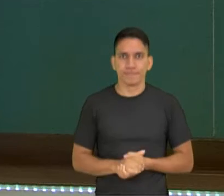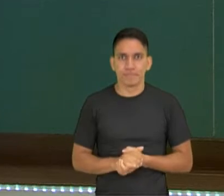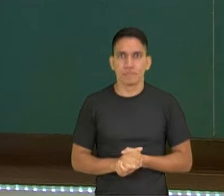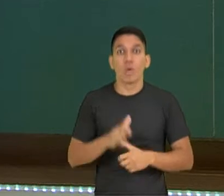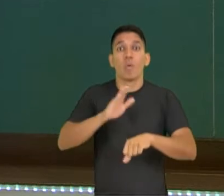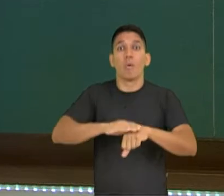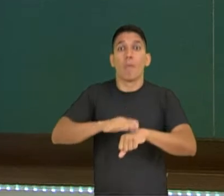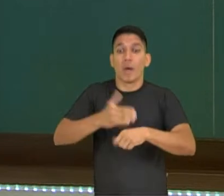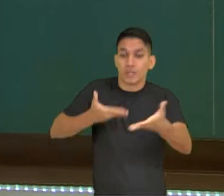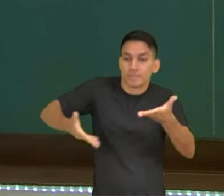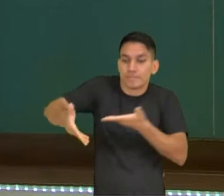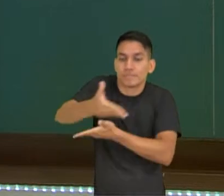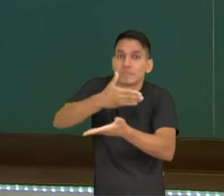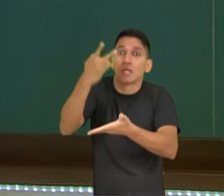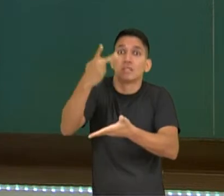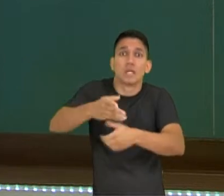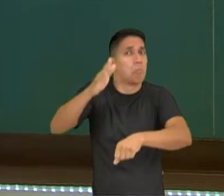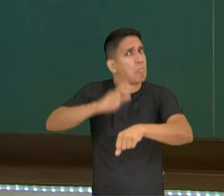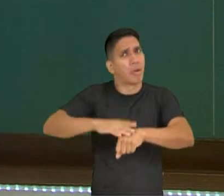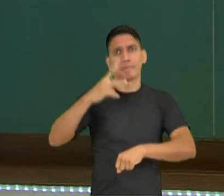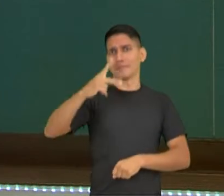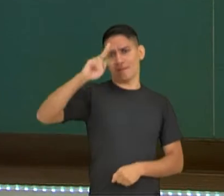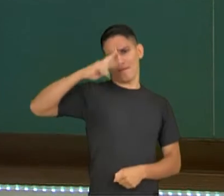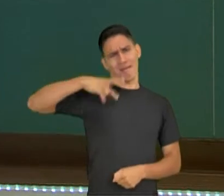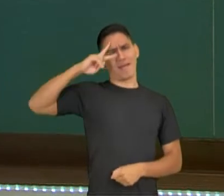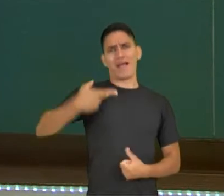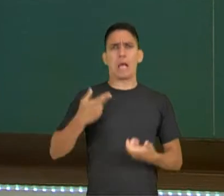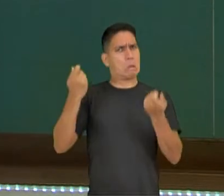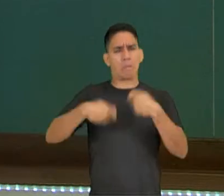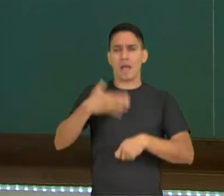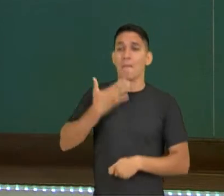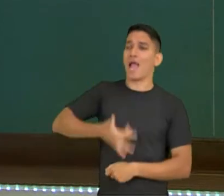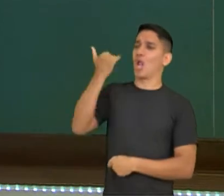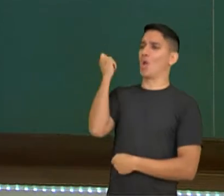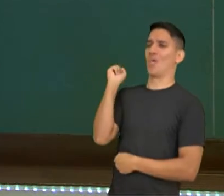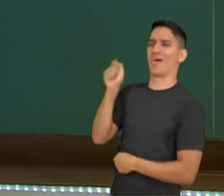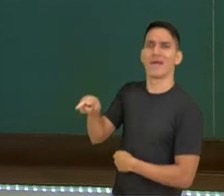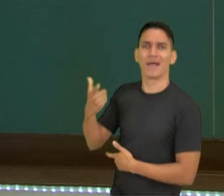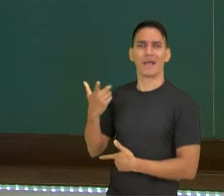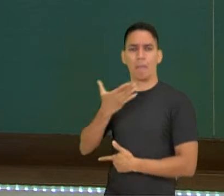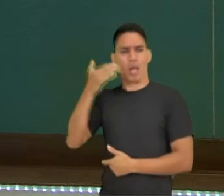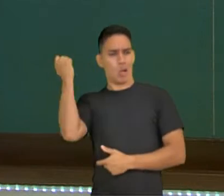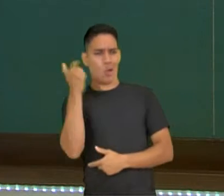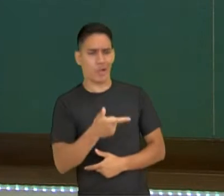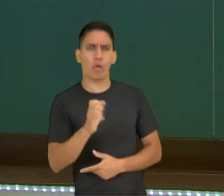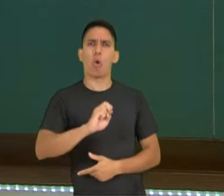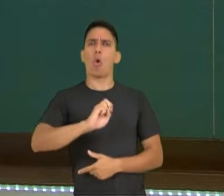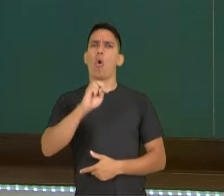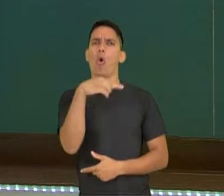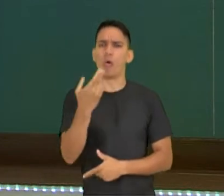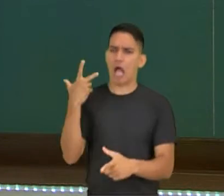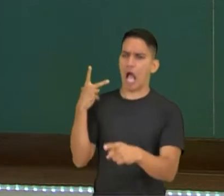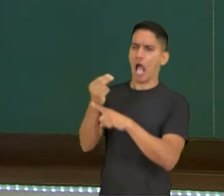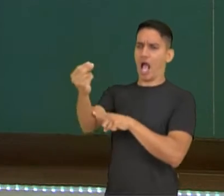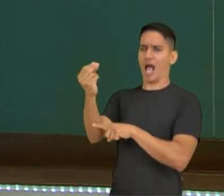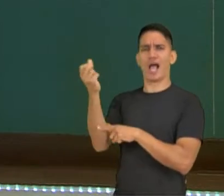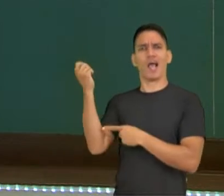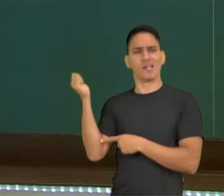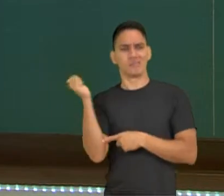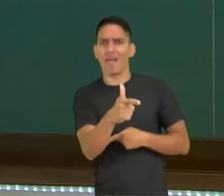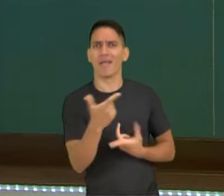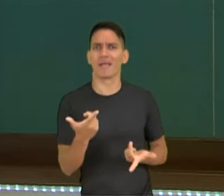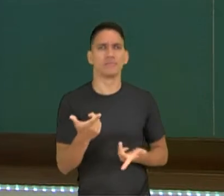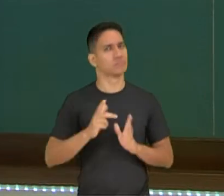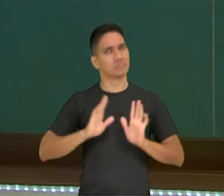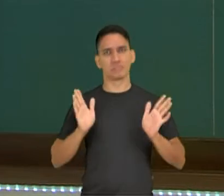vai ser você. Sem ter que ser melhor do que o outro ou ganhar sempre. Então a ideia é que você